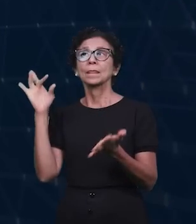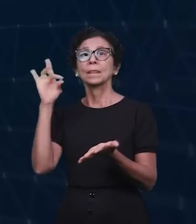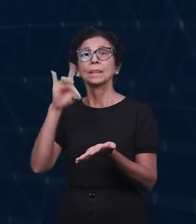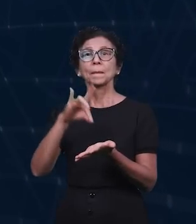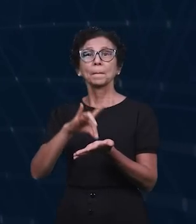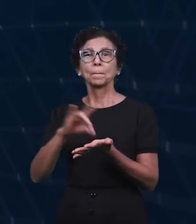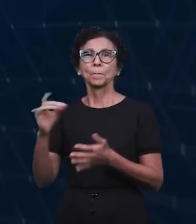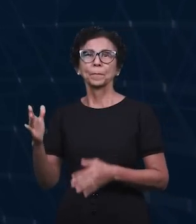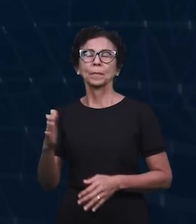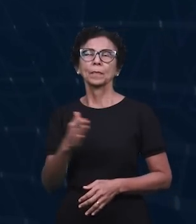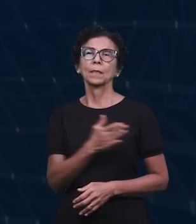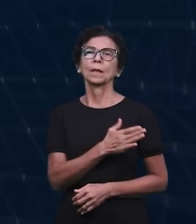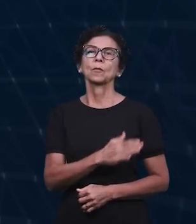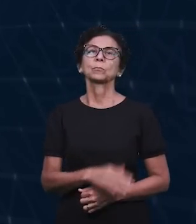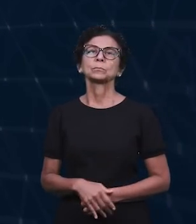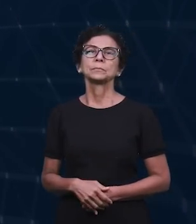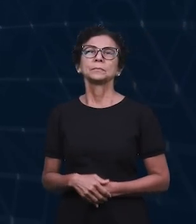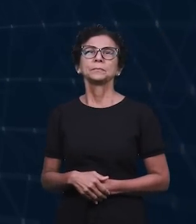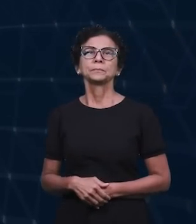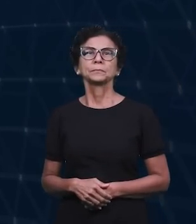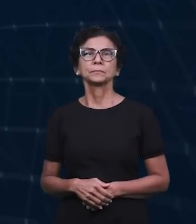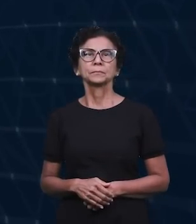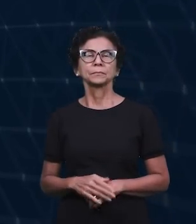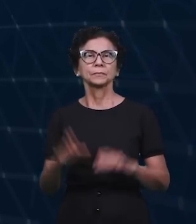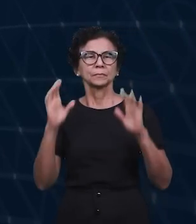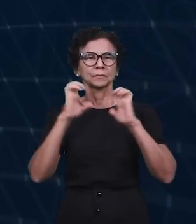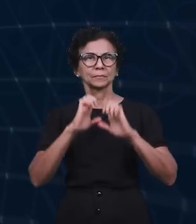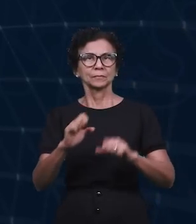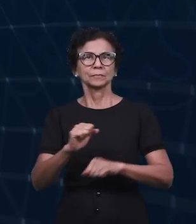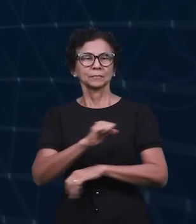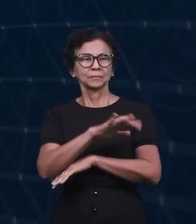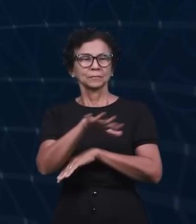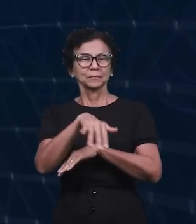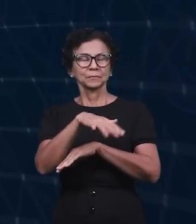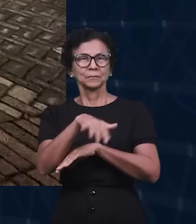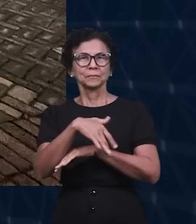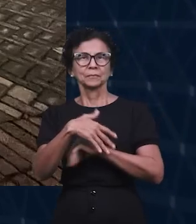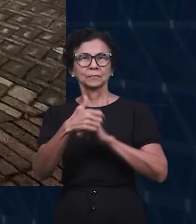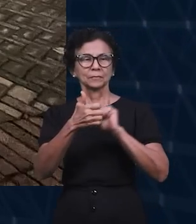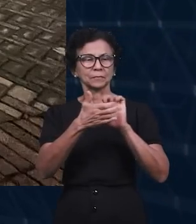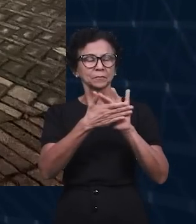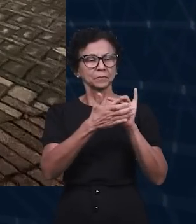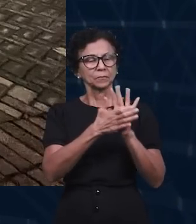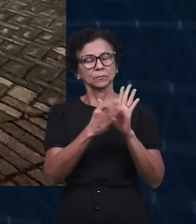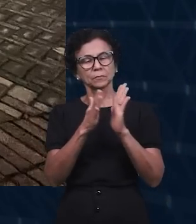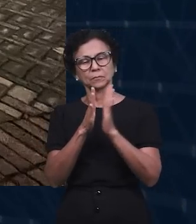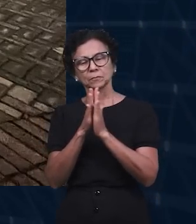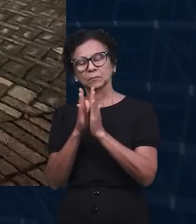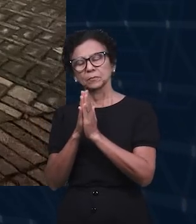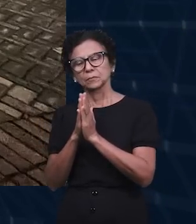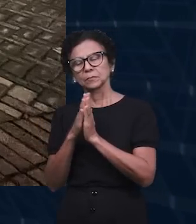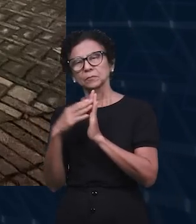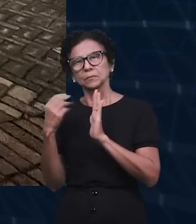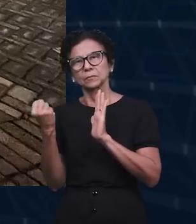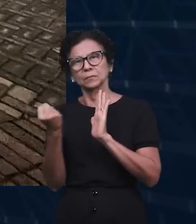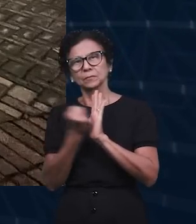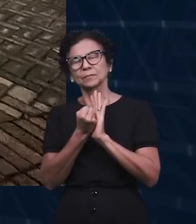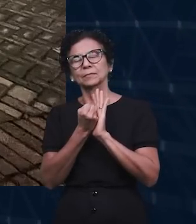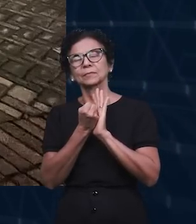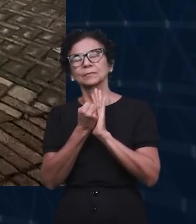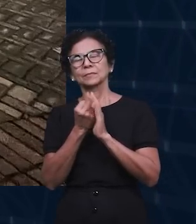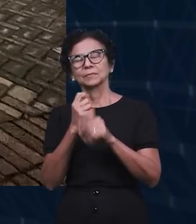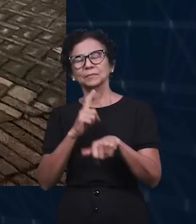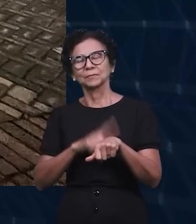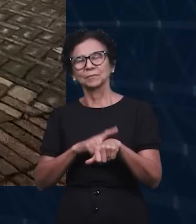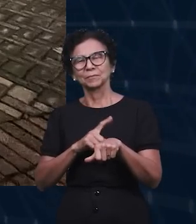Em Rio Verde, jovens realizaram uma ação evangelística em uma praça. Louvores e orações marcaram um momento com visitantes